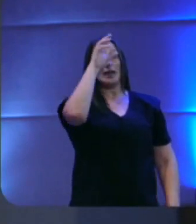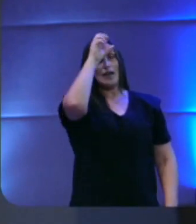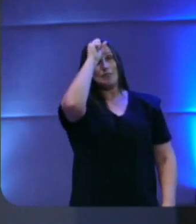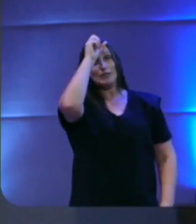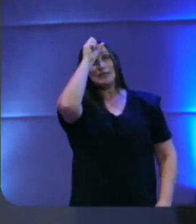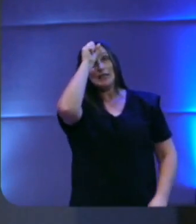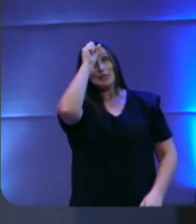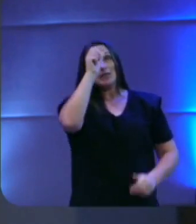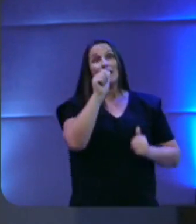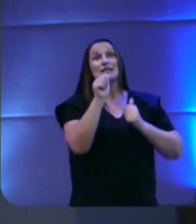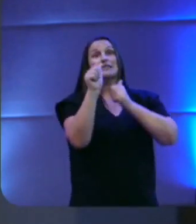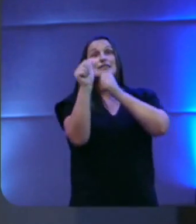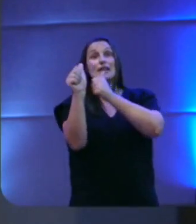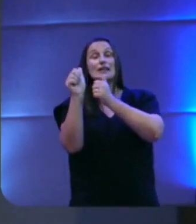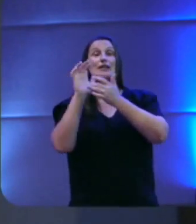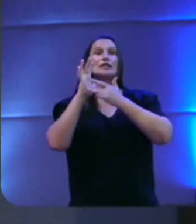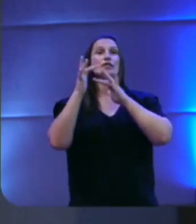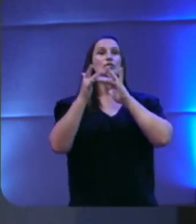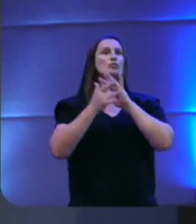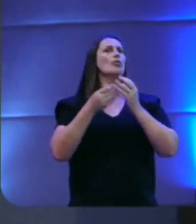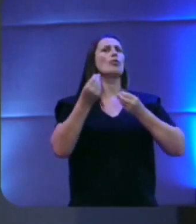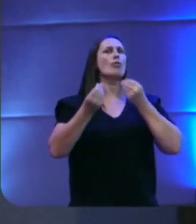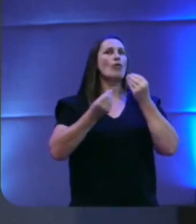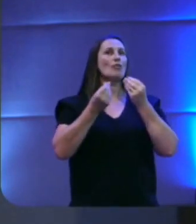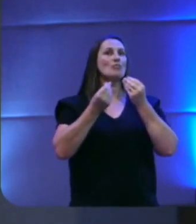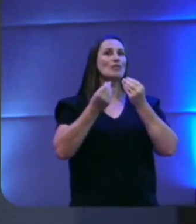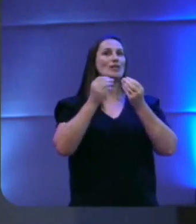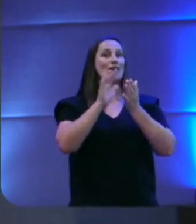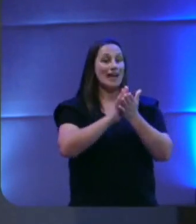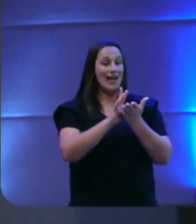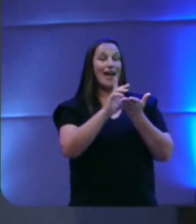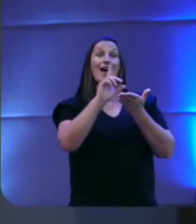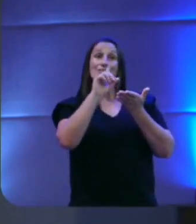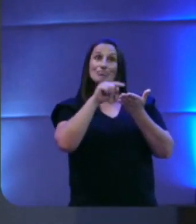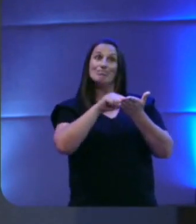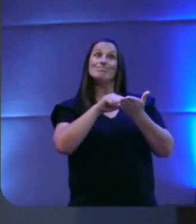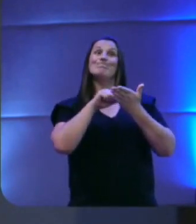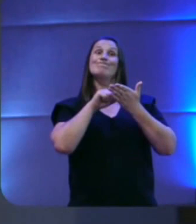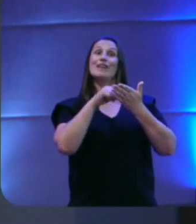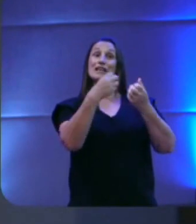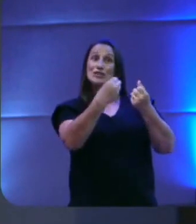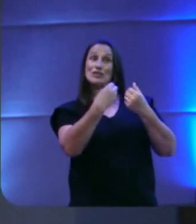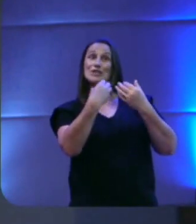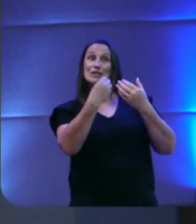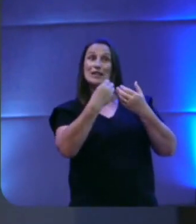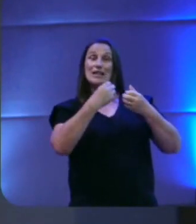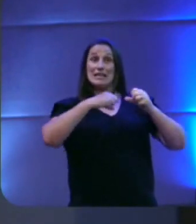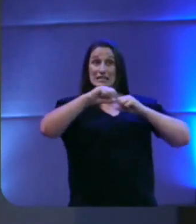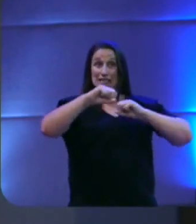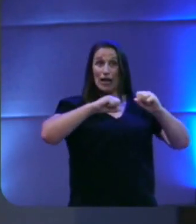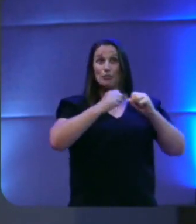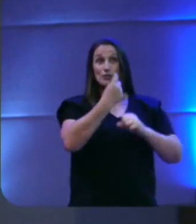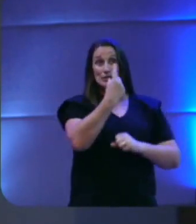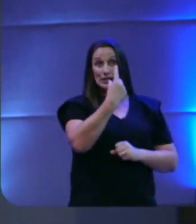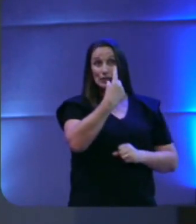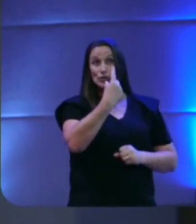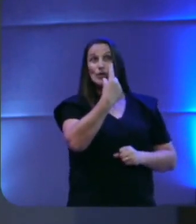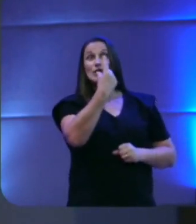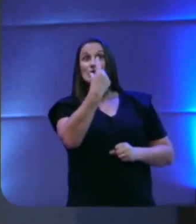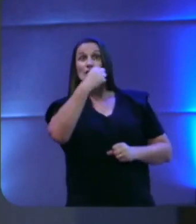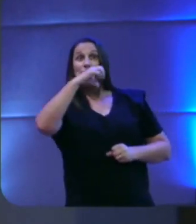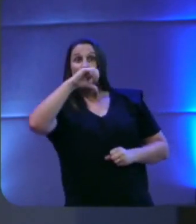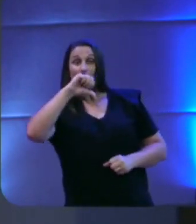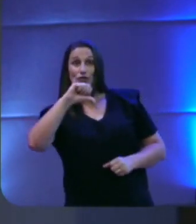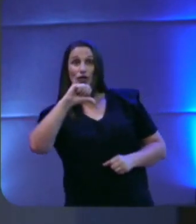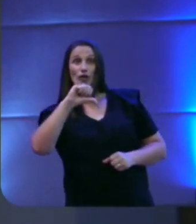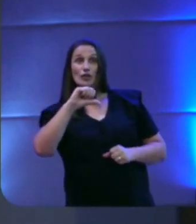Jesus por meio da palavra de Deus, com aquilo que a palavra de Deus nos ensina. Salmo 119, 105 é uma